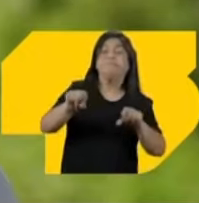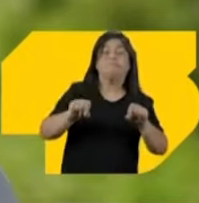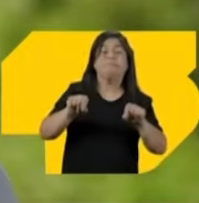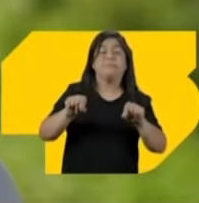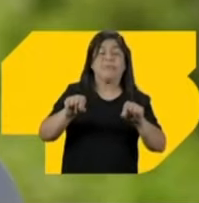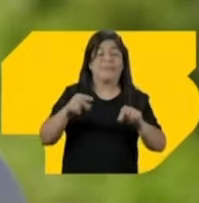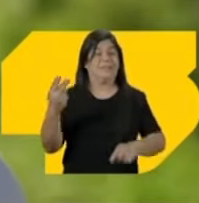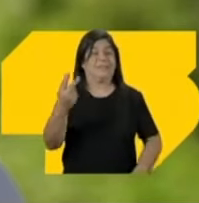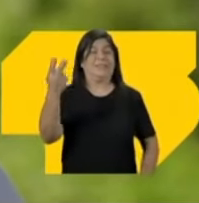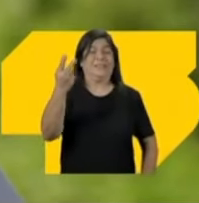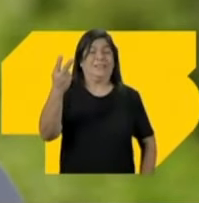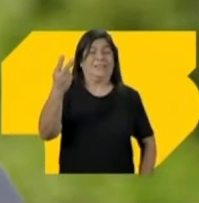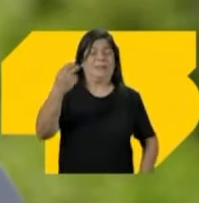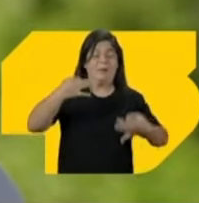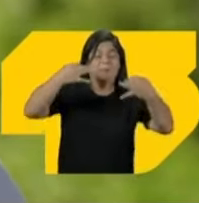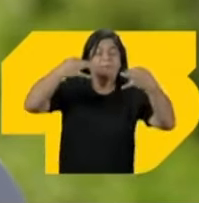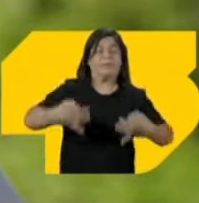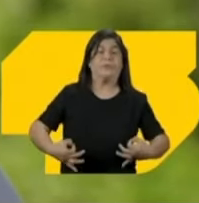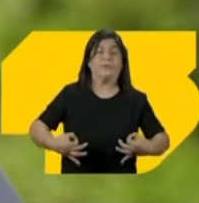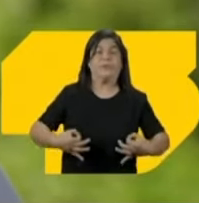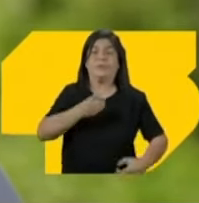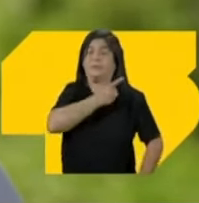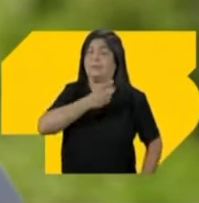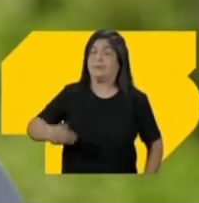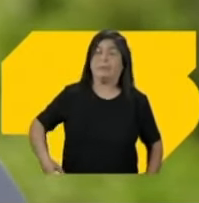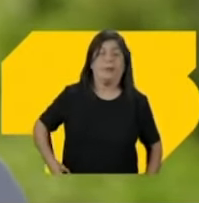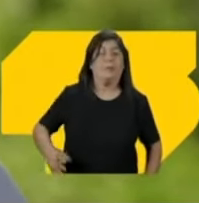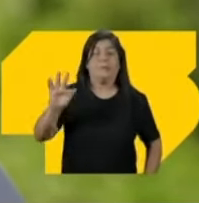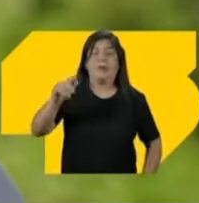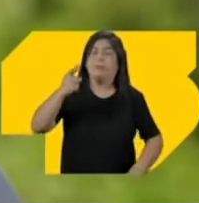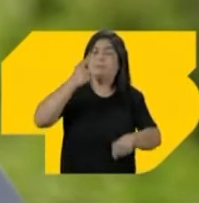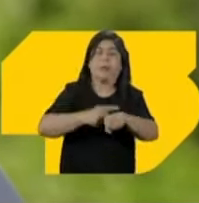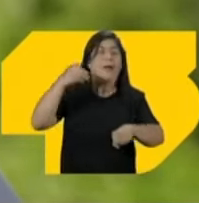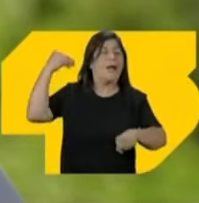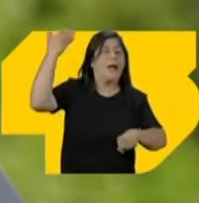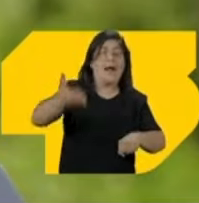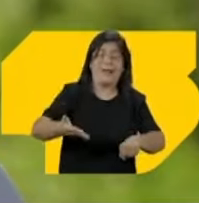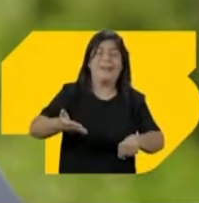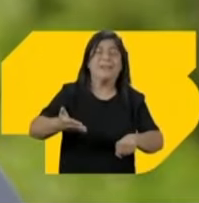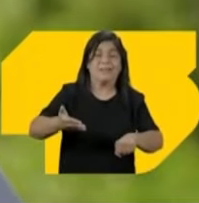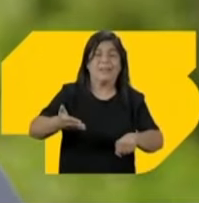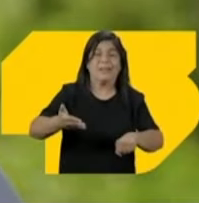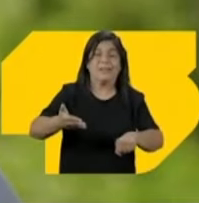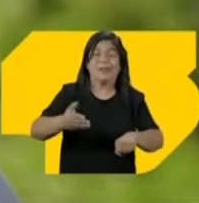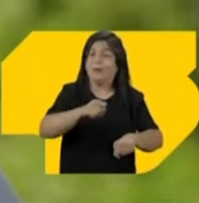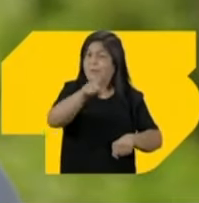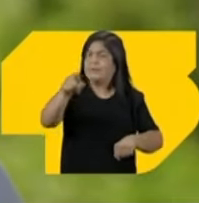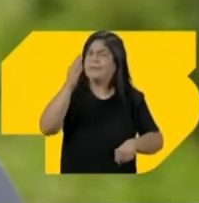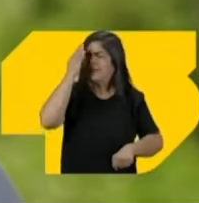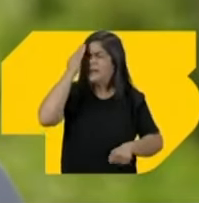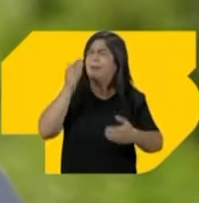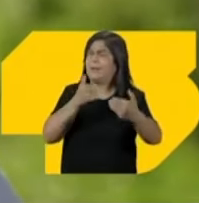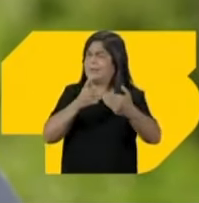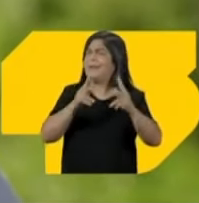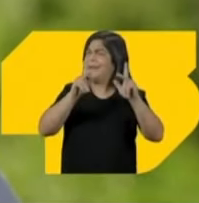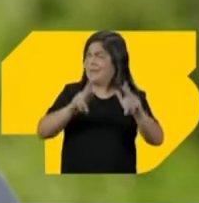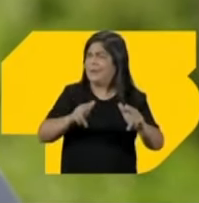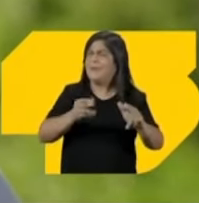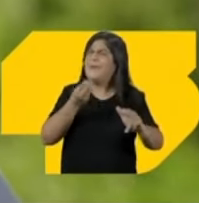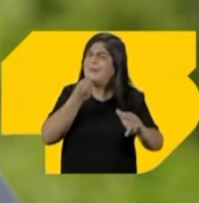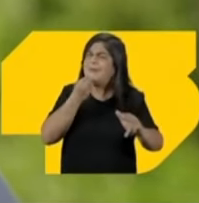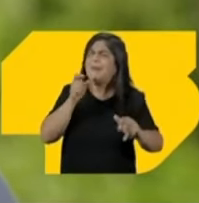com a postura que adotei desde o primeiro mandato como deputado federal. Acredito que vocês, assim como eu, concordam que seria muito melhor se o